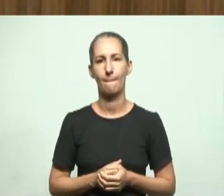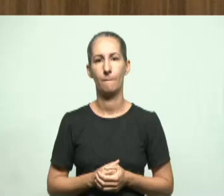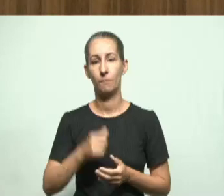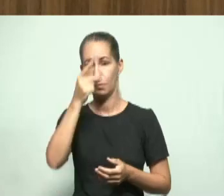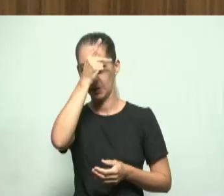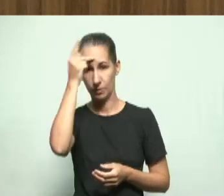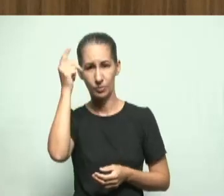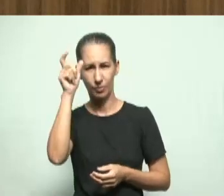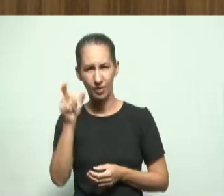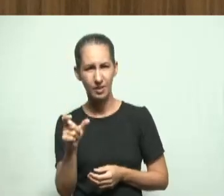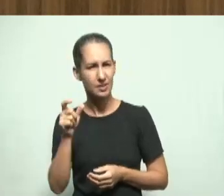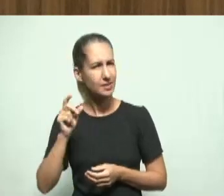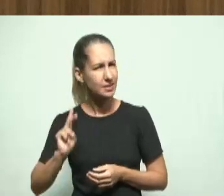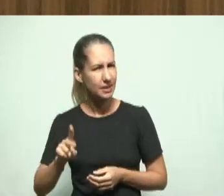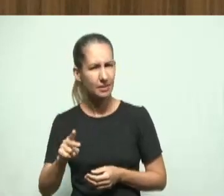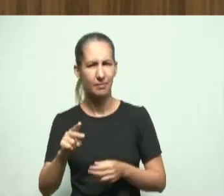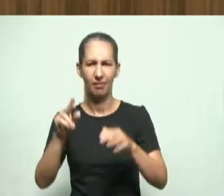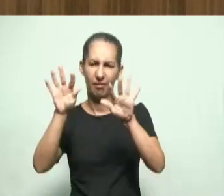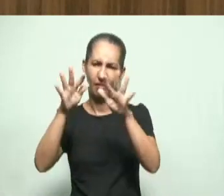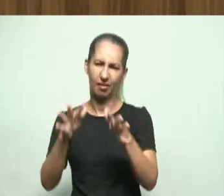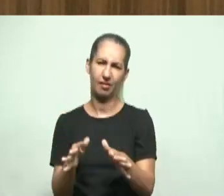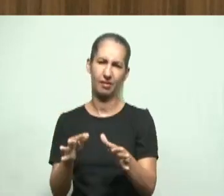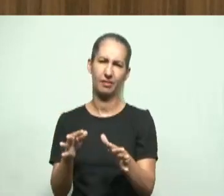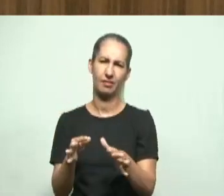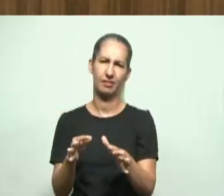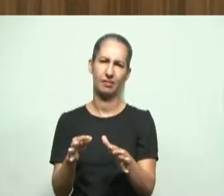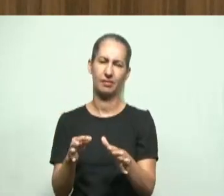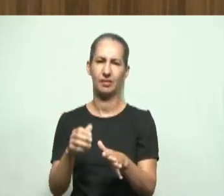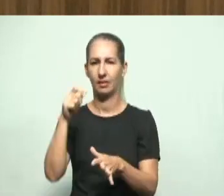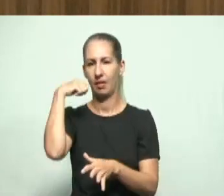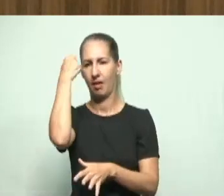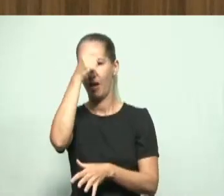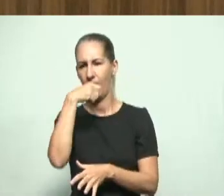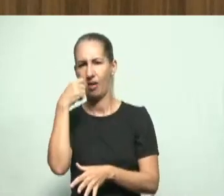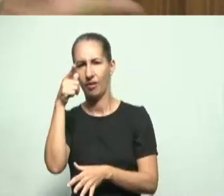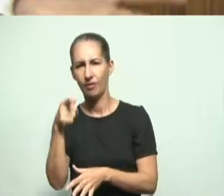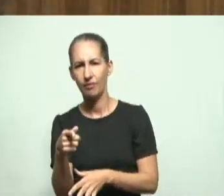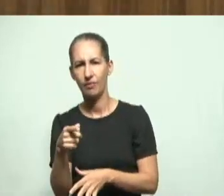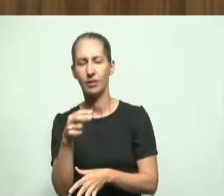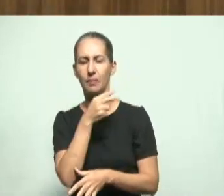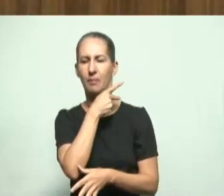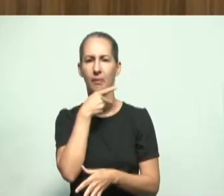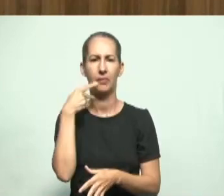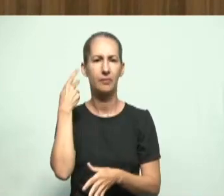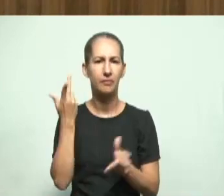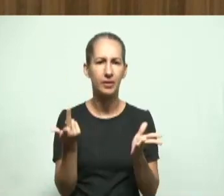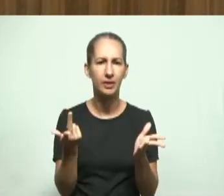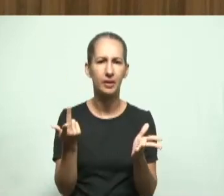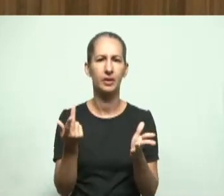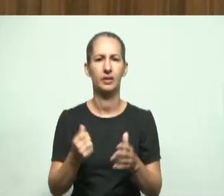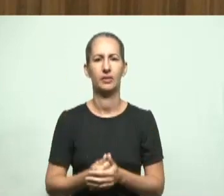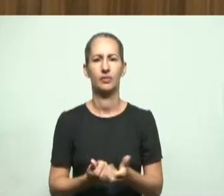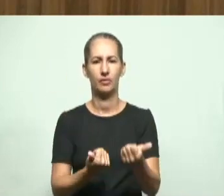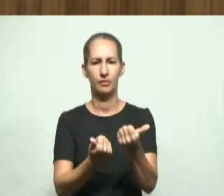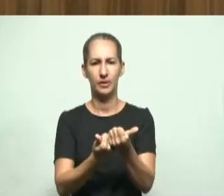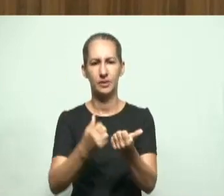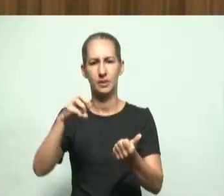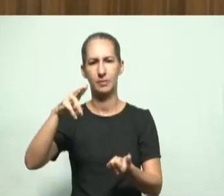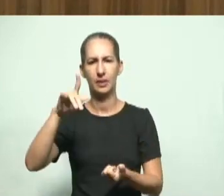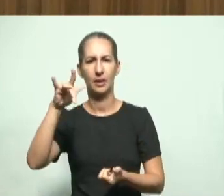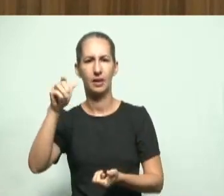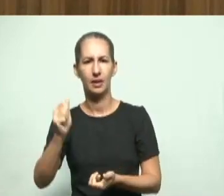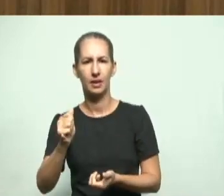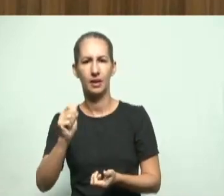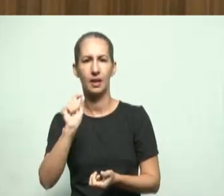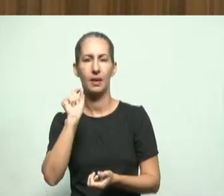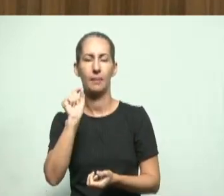Pessoas que ficam sempre denegrindo a imagem de Álvaro Dias, de Paulinho Freire, que foi vice de Micarla. Mas quem